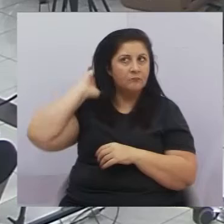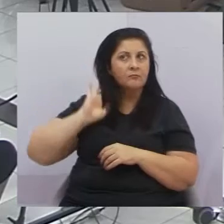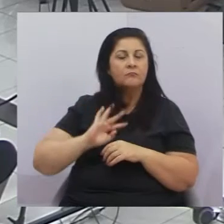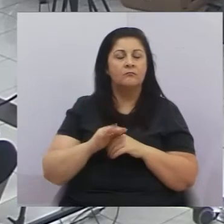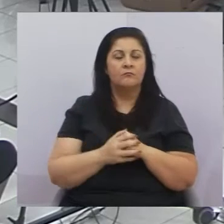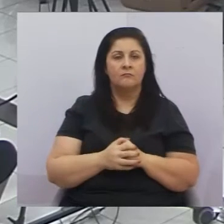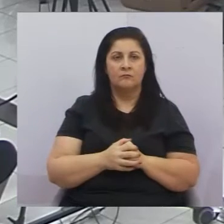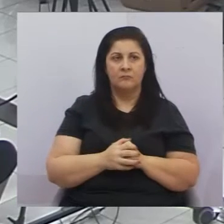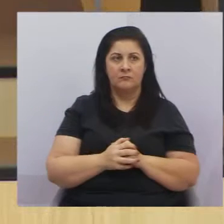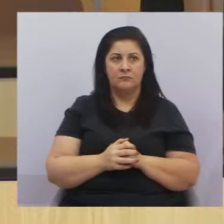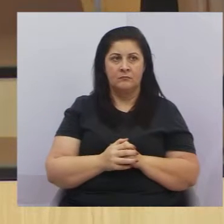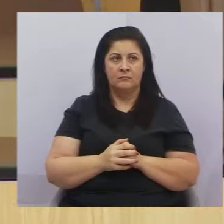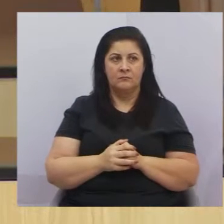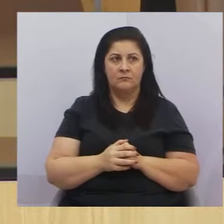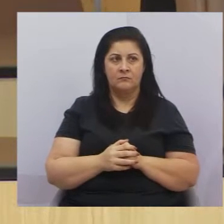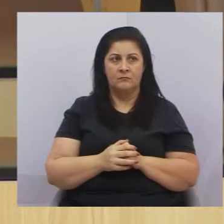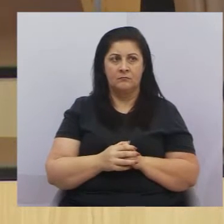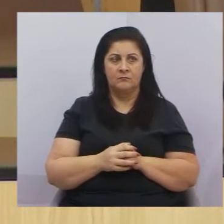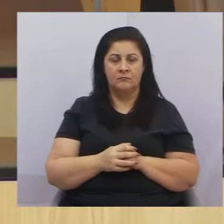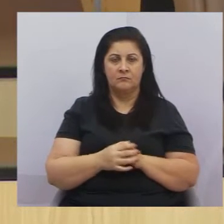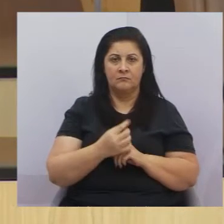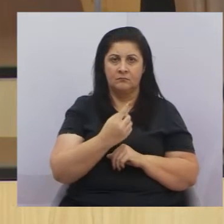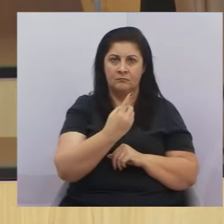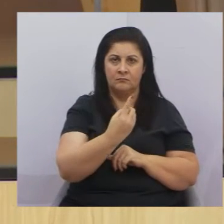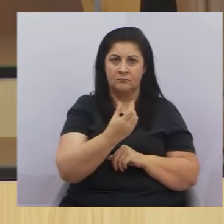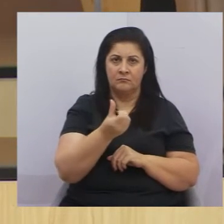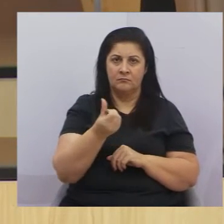Primeiro pedido 166